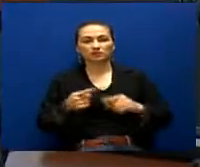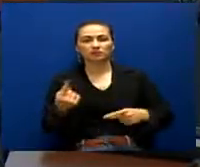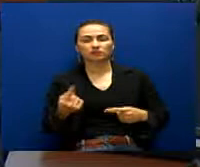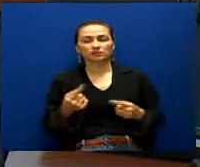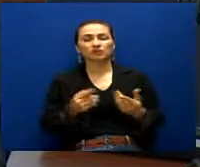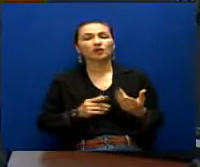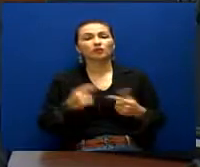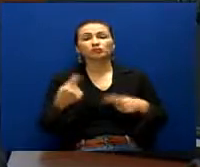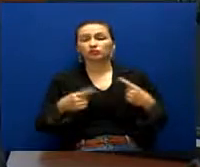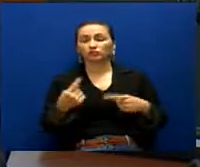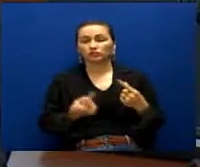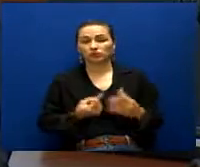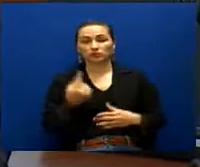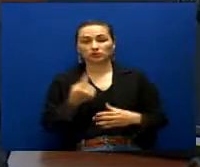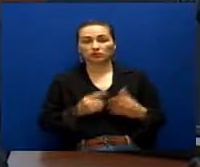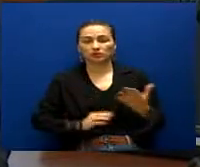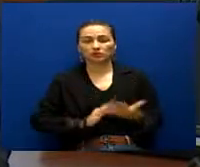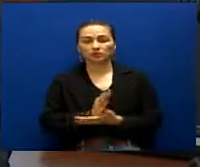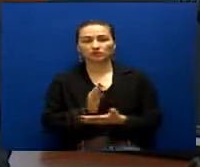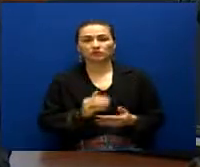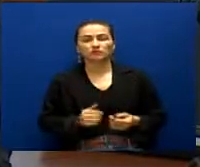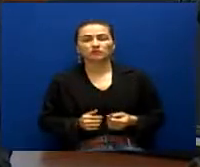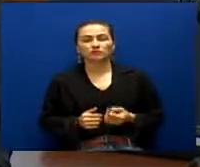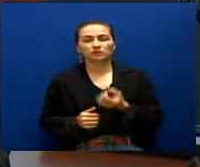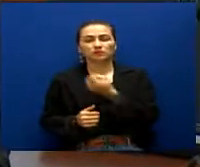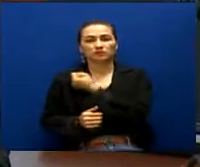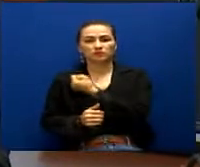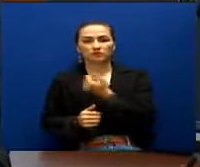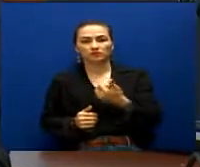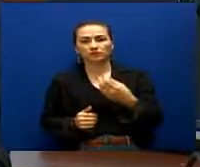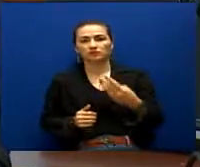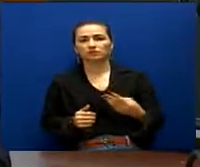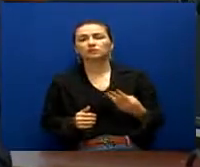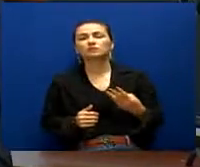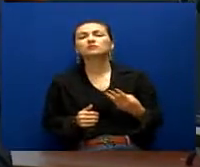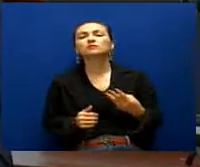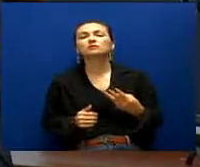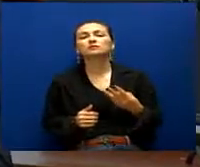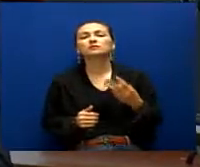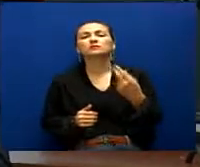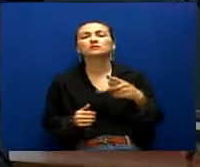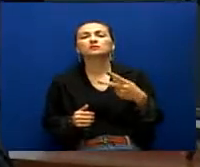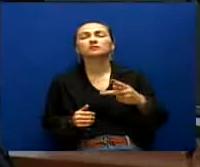aprovada em primeiro. Foi. Agora, a 13 do senhor, só para deixar claro para a população que nos assiste,